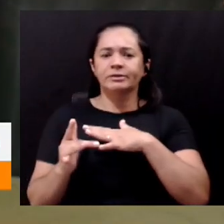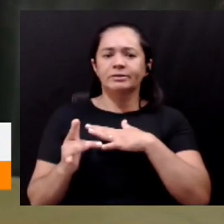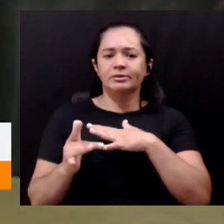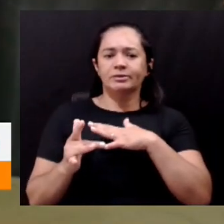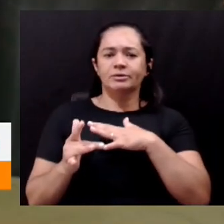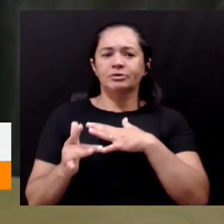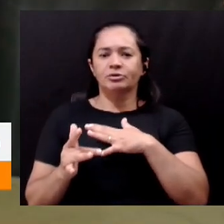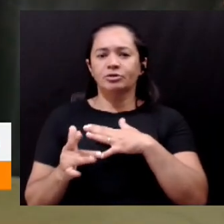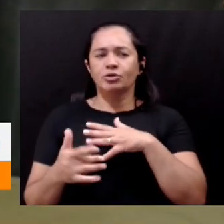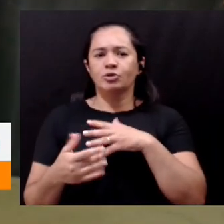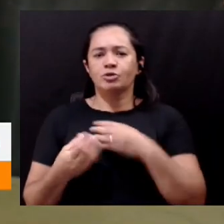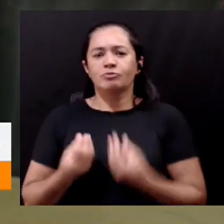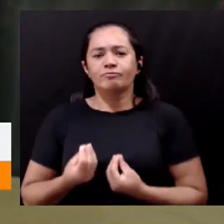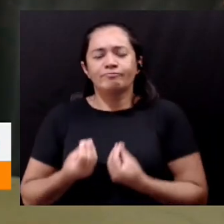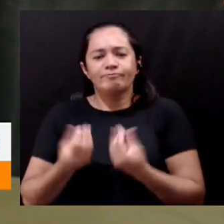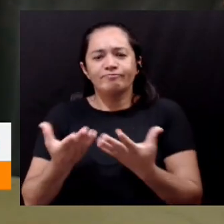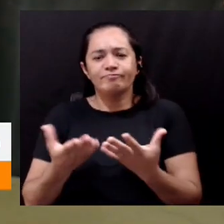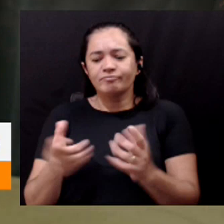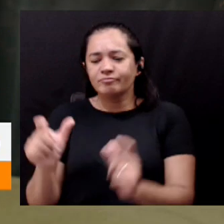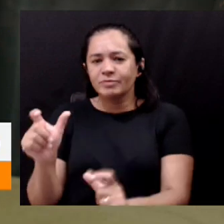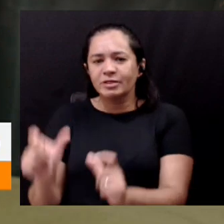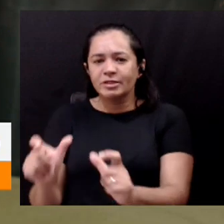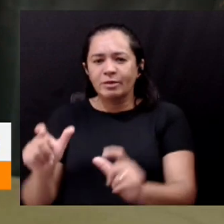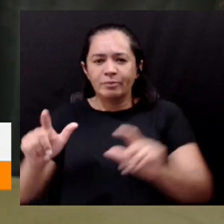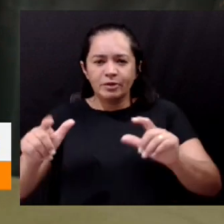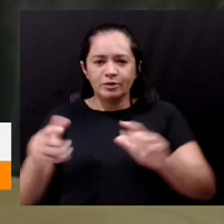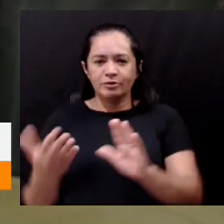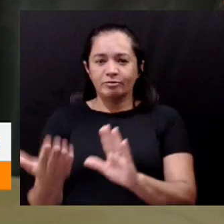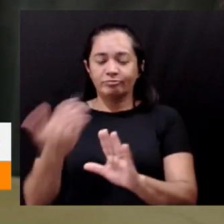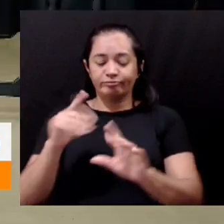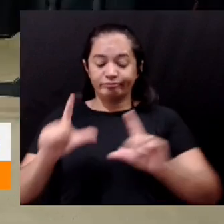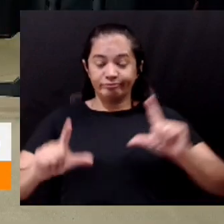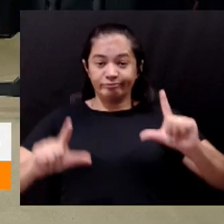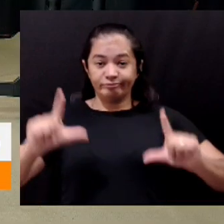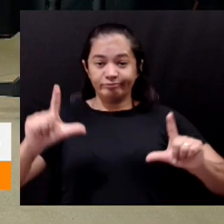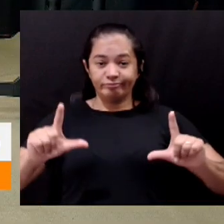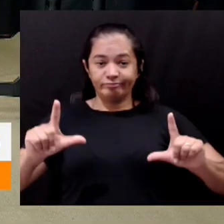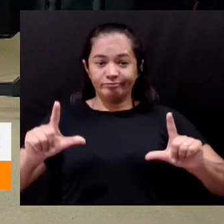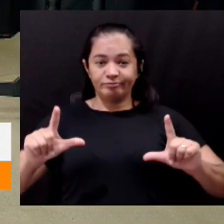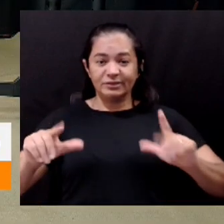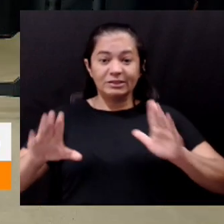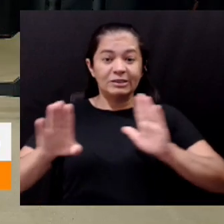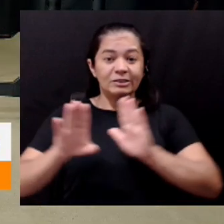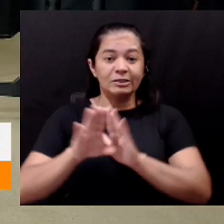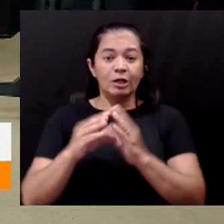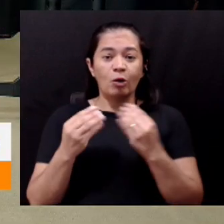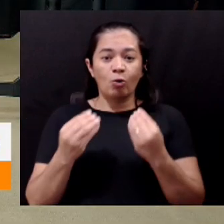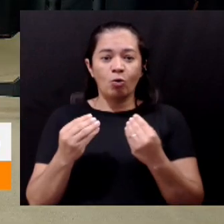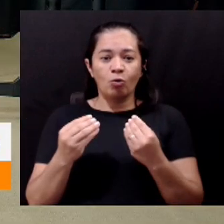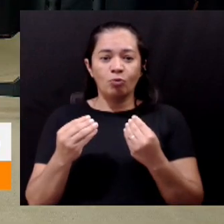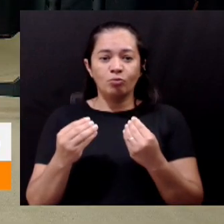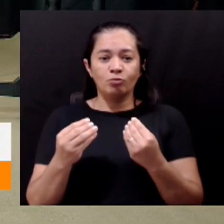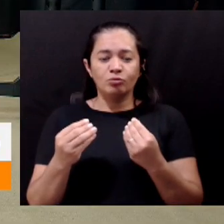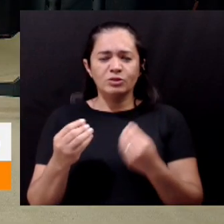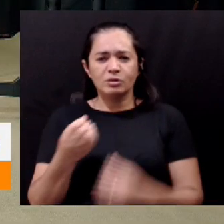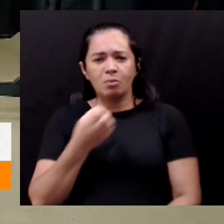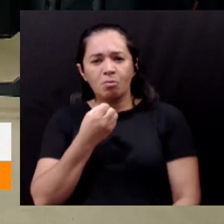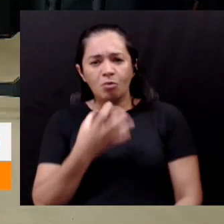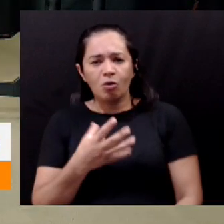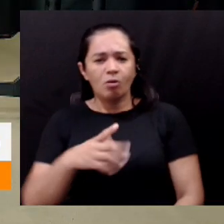proporciona para quem está do outro lado da tela. Até que ponto isso é benéfico? né? Existe um perigo